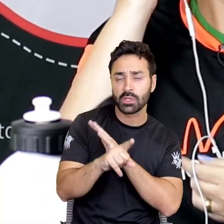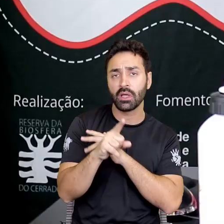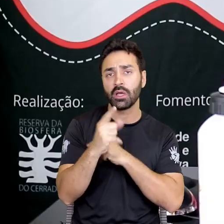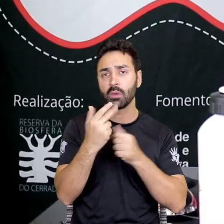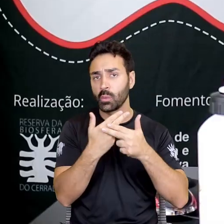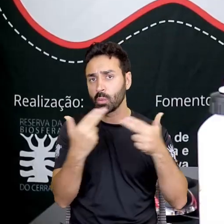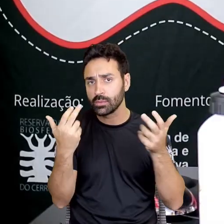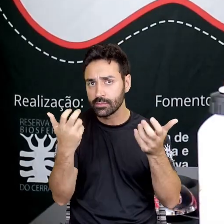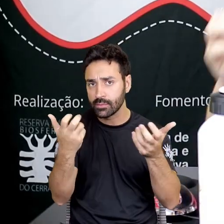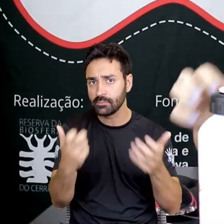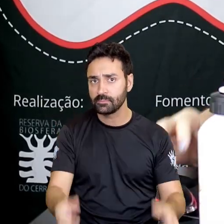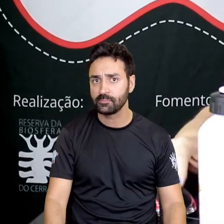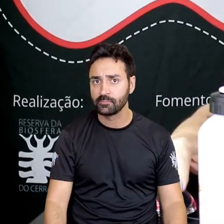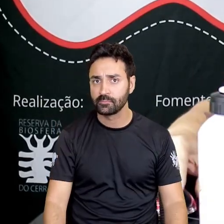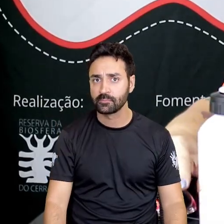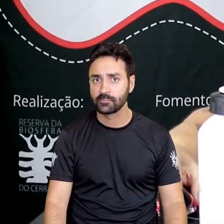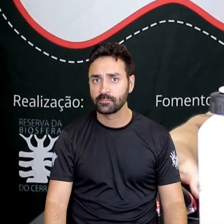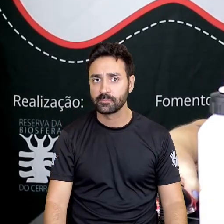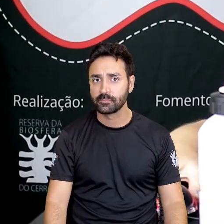falar?